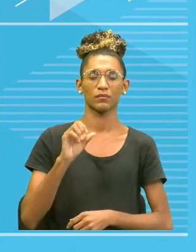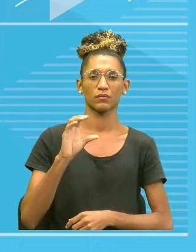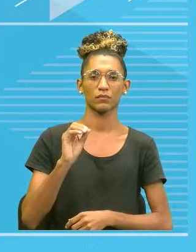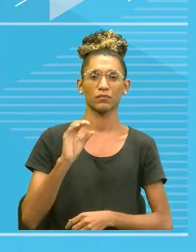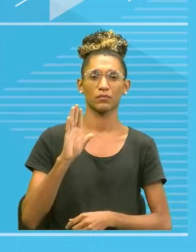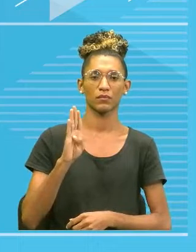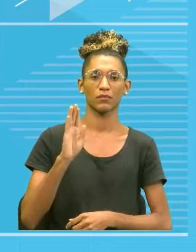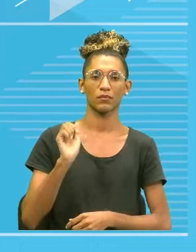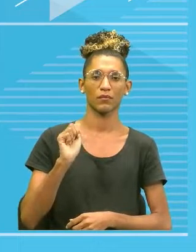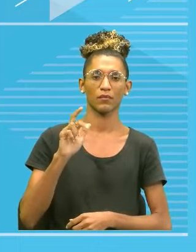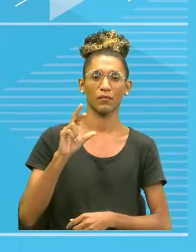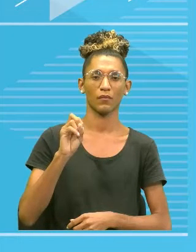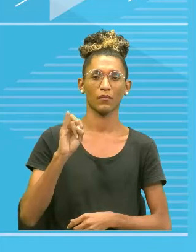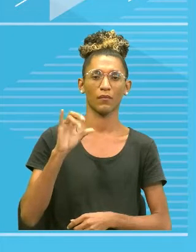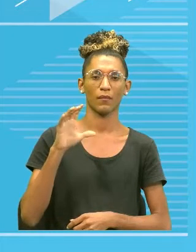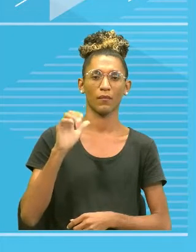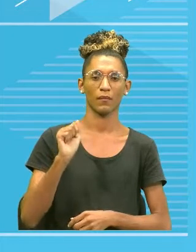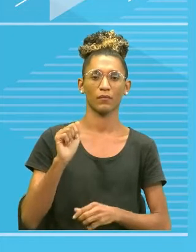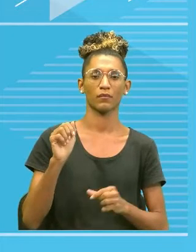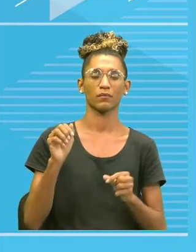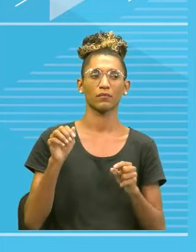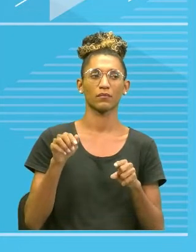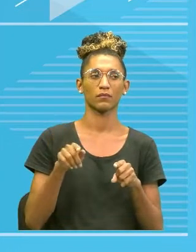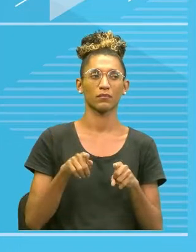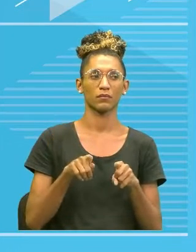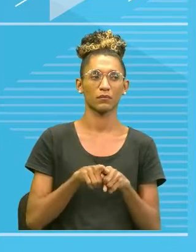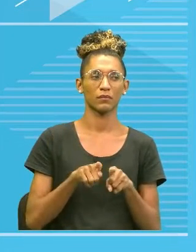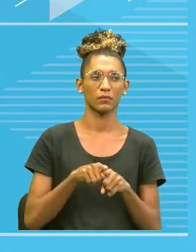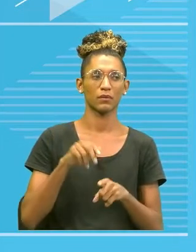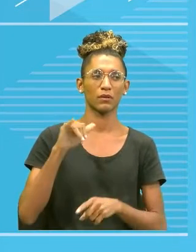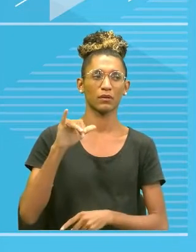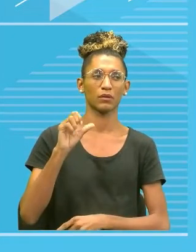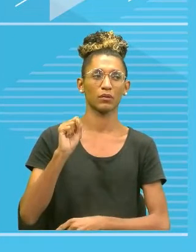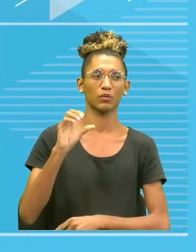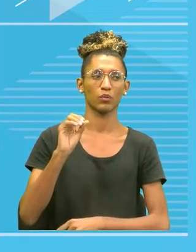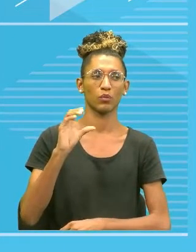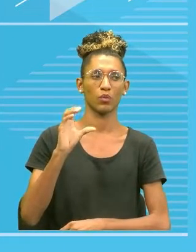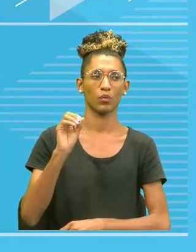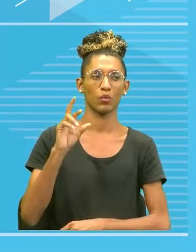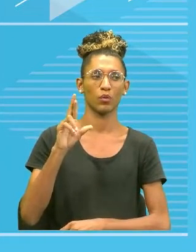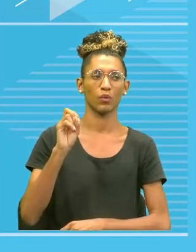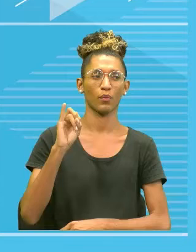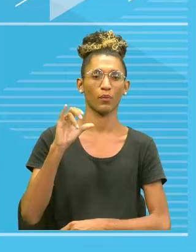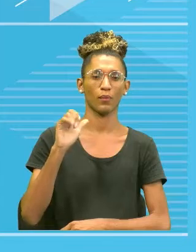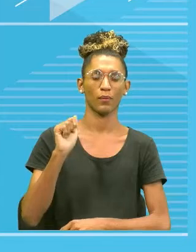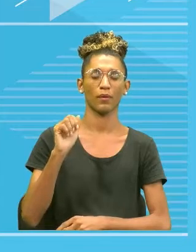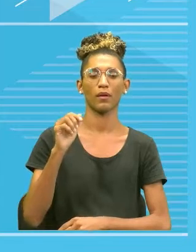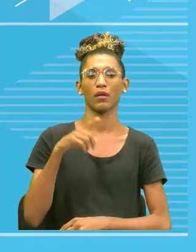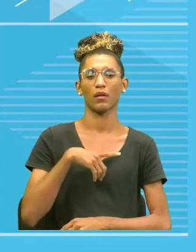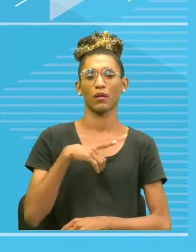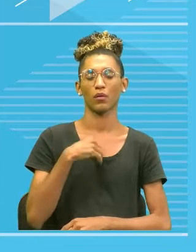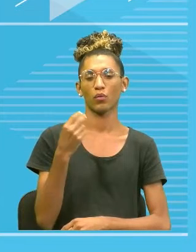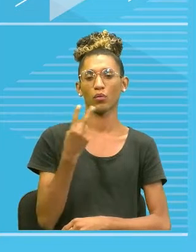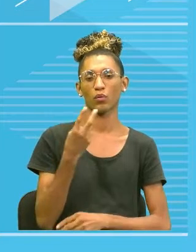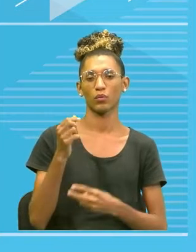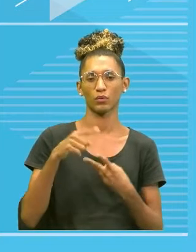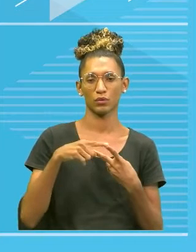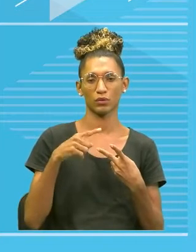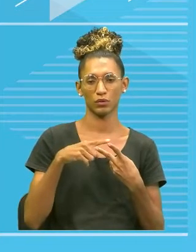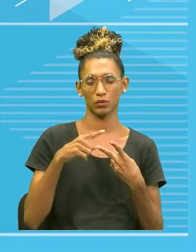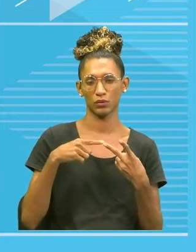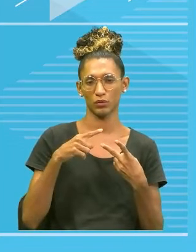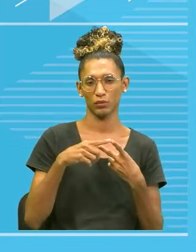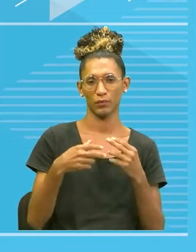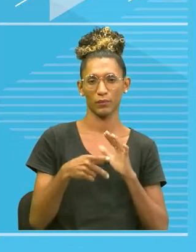com pressão constante, e tenho uma transformação isocórica, ou seja, eu tenho uma transformação de